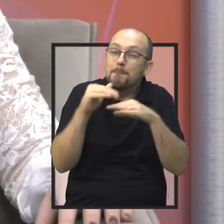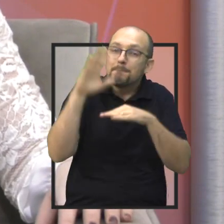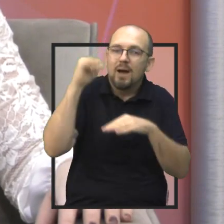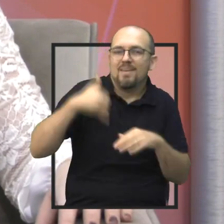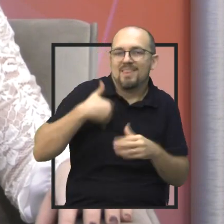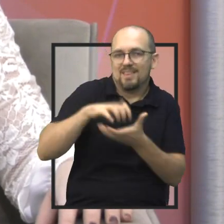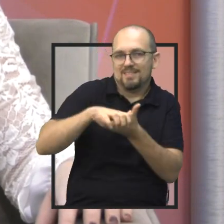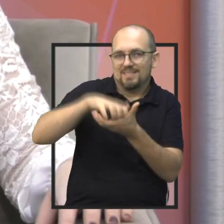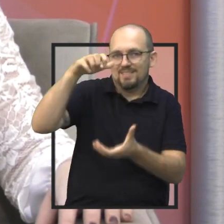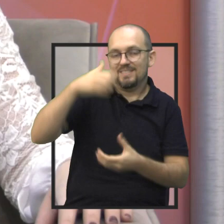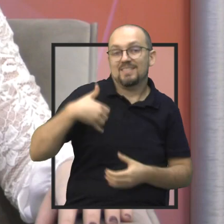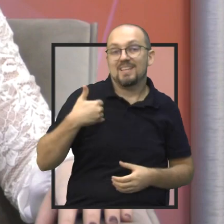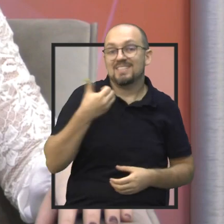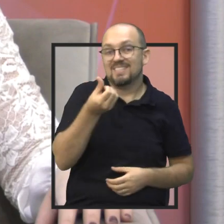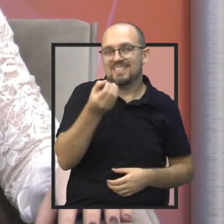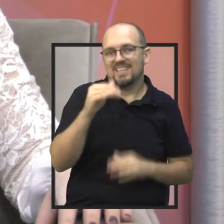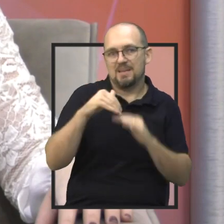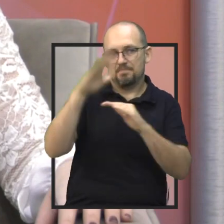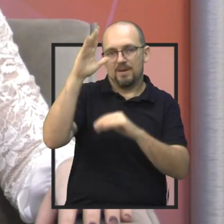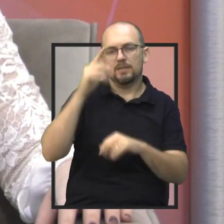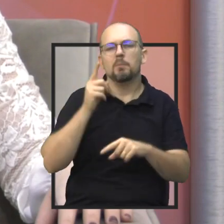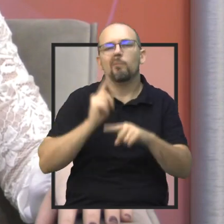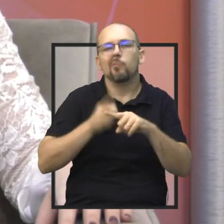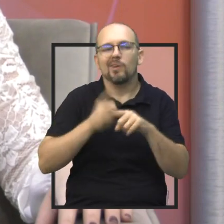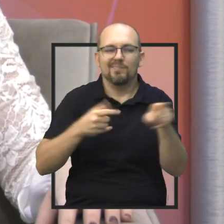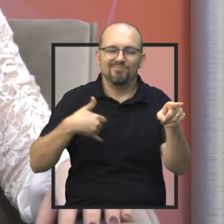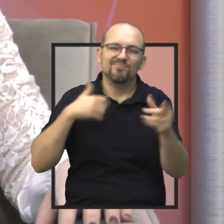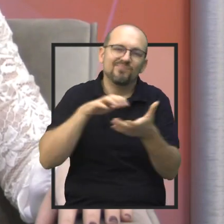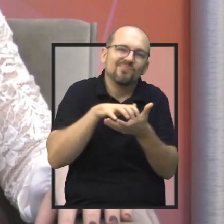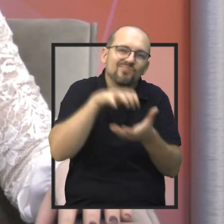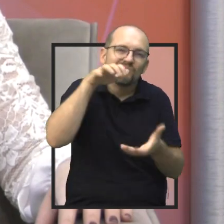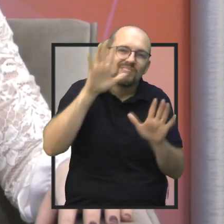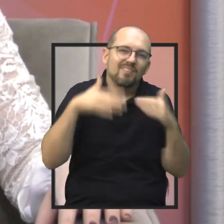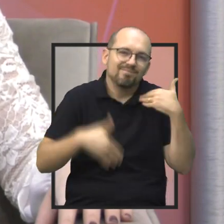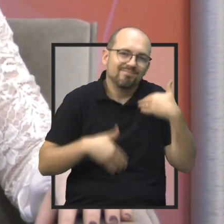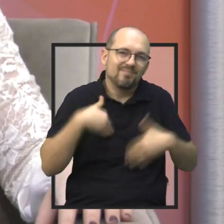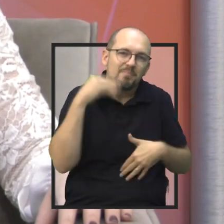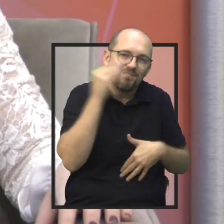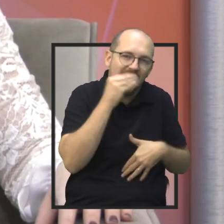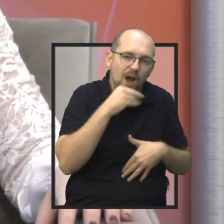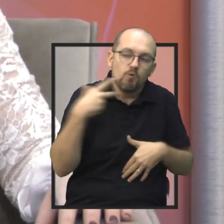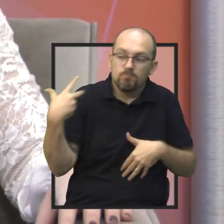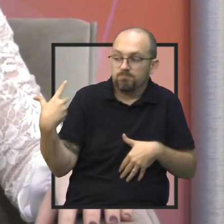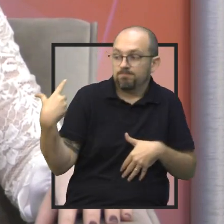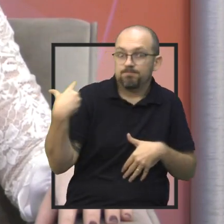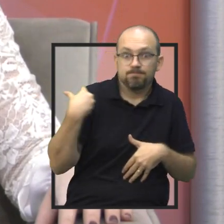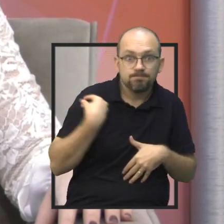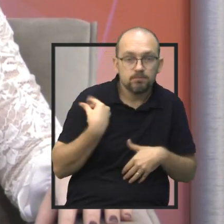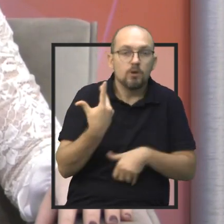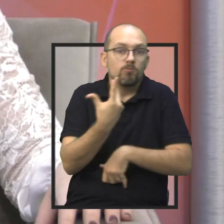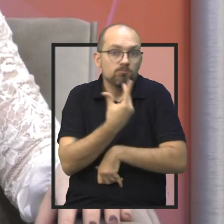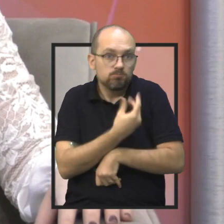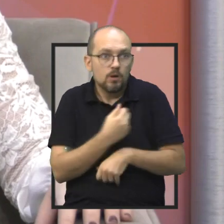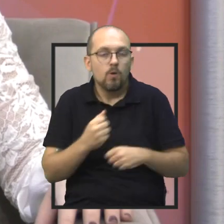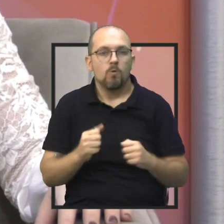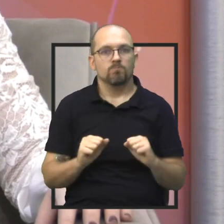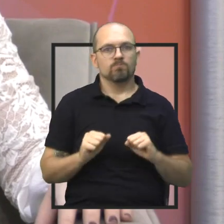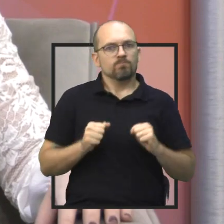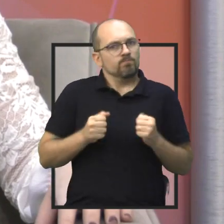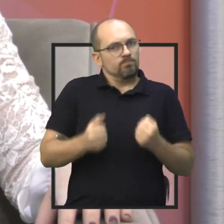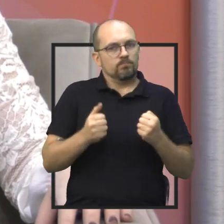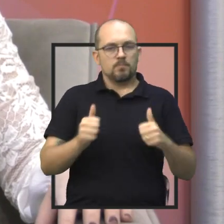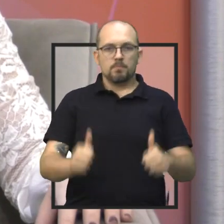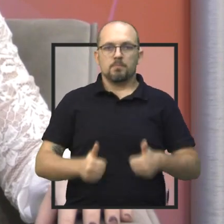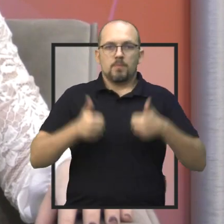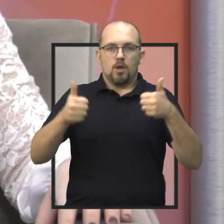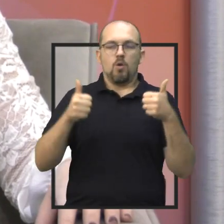os idosos, pela própria característica da imunossenescência que a gente já conversou inicialmente, né? Então eles têm uma